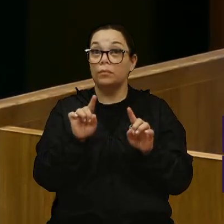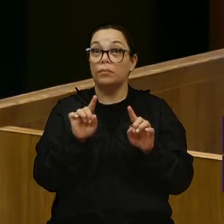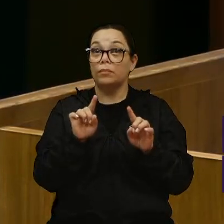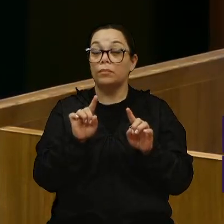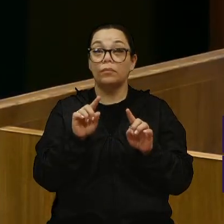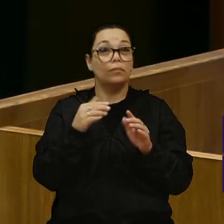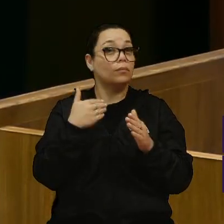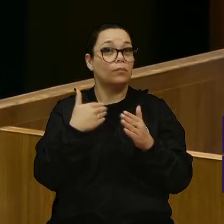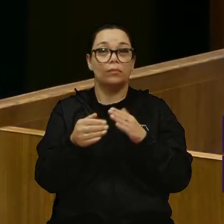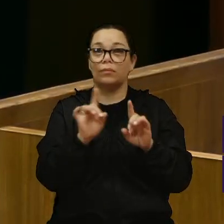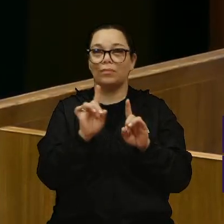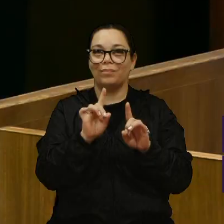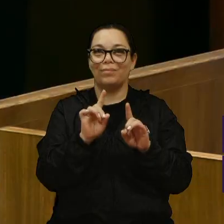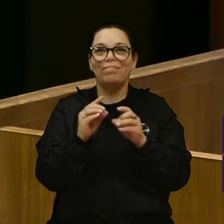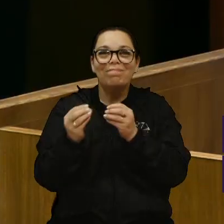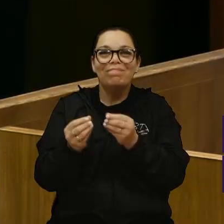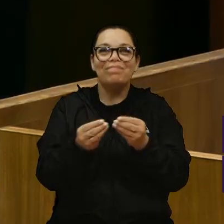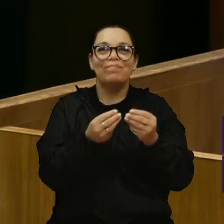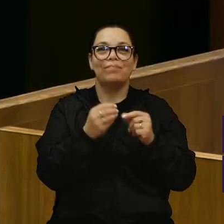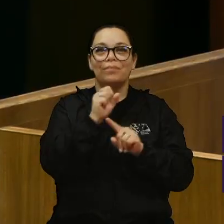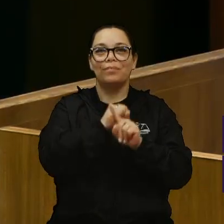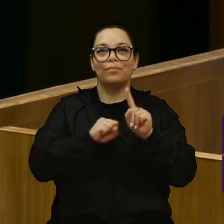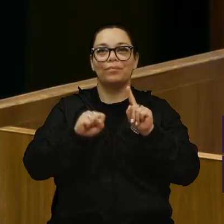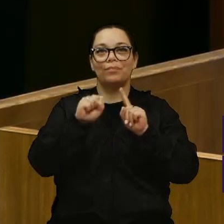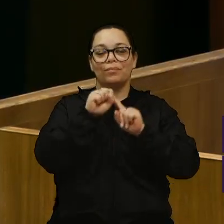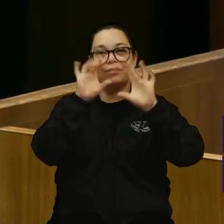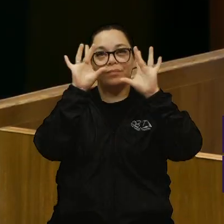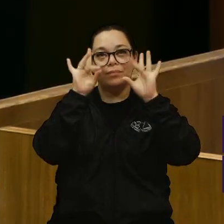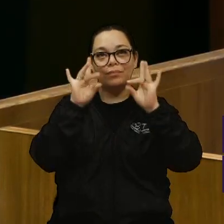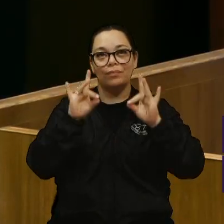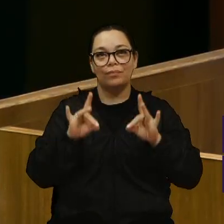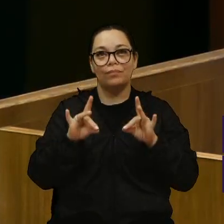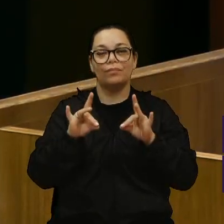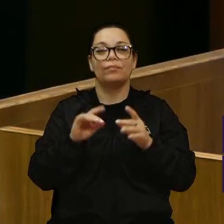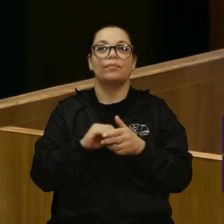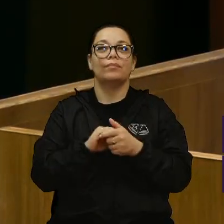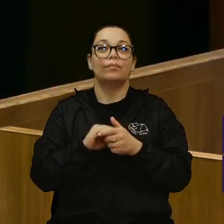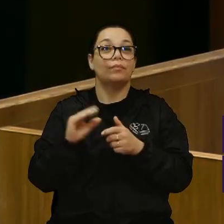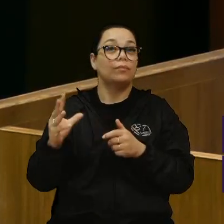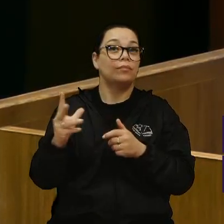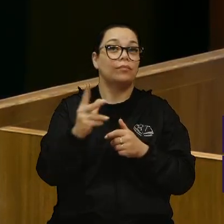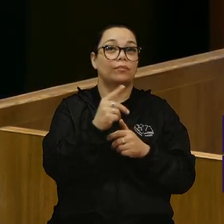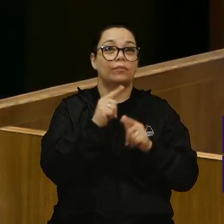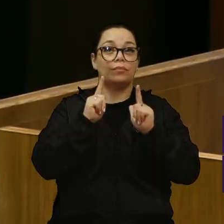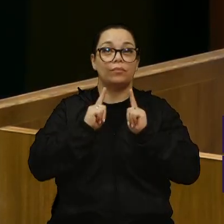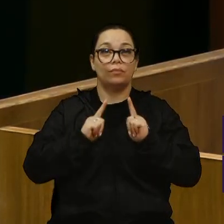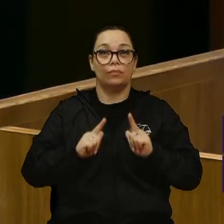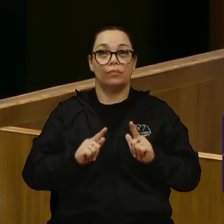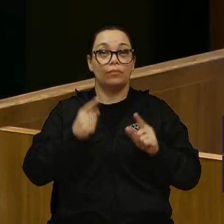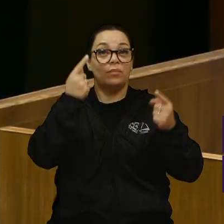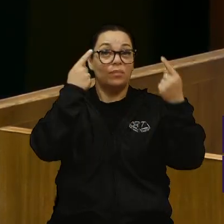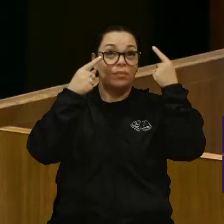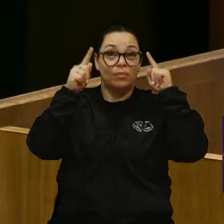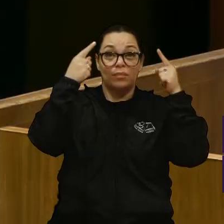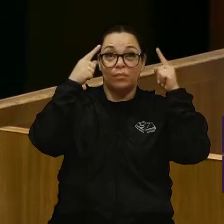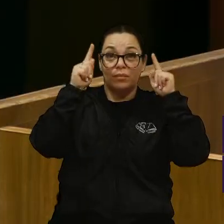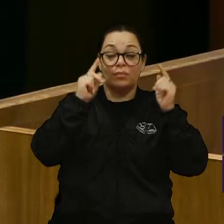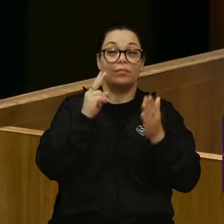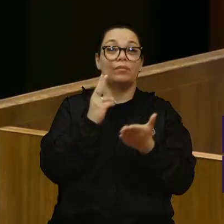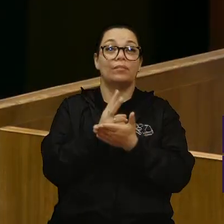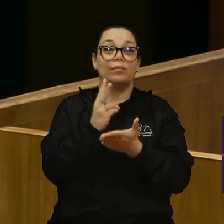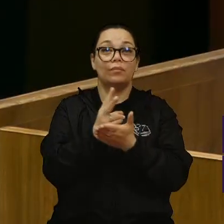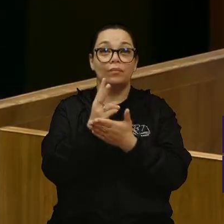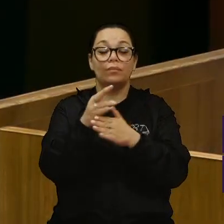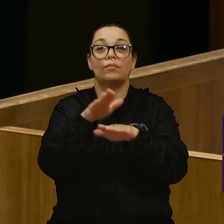perder a sensibilidade social que lhe é peculiar. Em toda a sua gestão, todas as ideias que eu levei ao seu